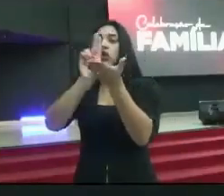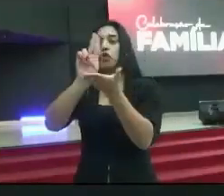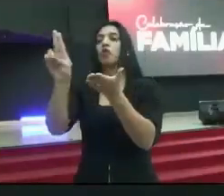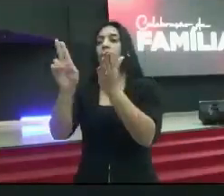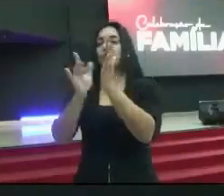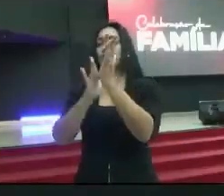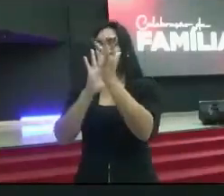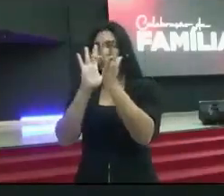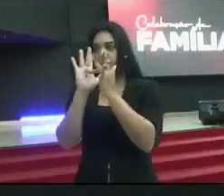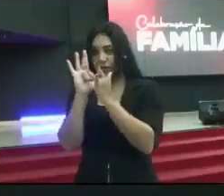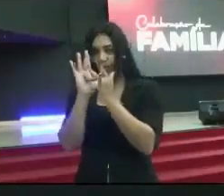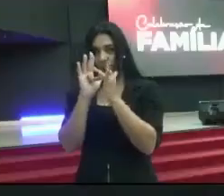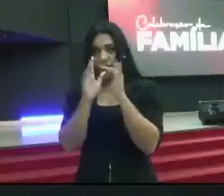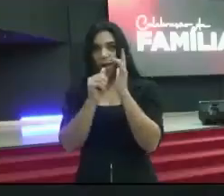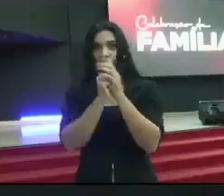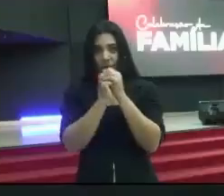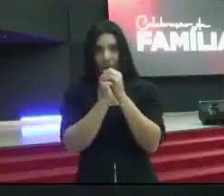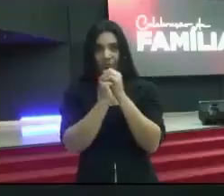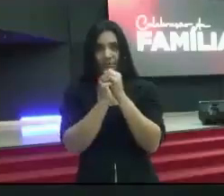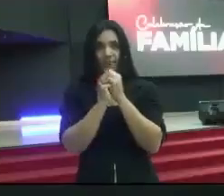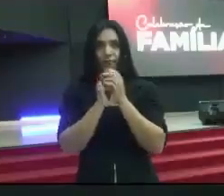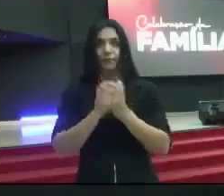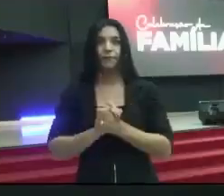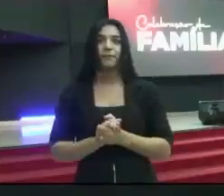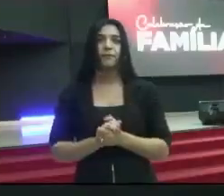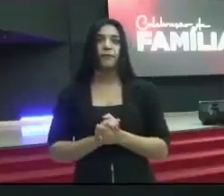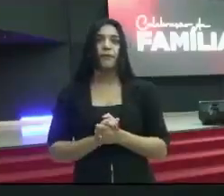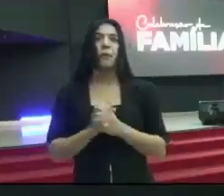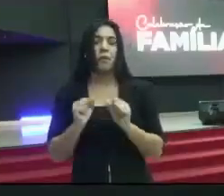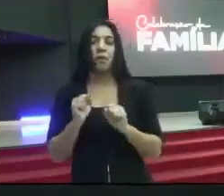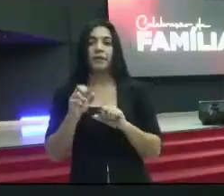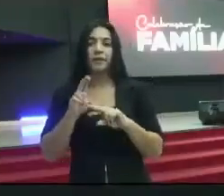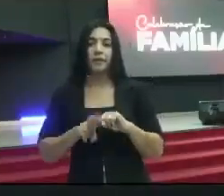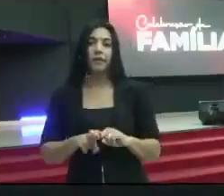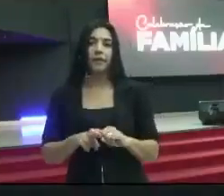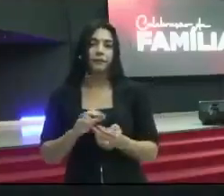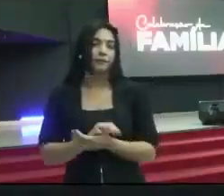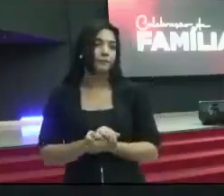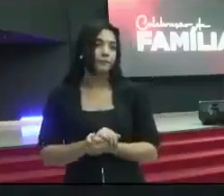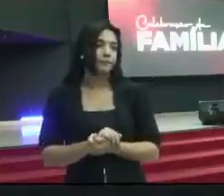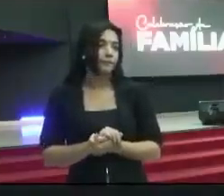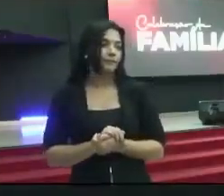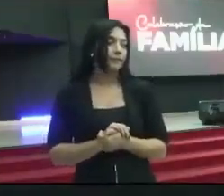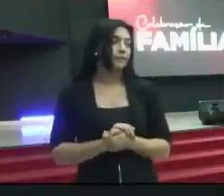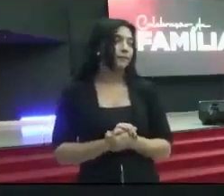de Jesus. Amém. Tome assento, por favor.